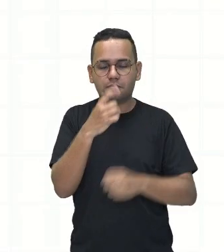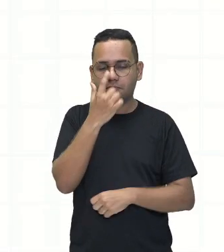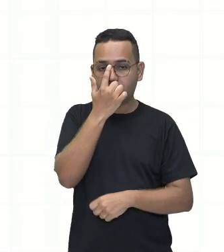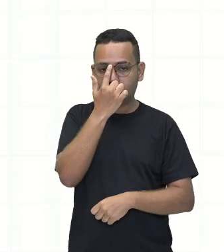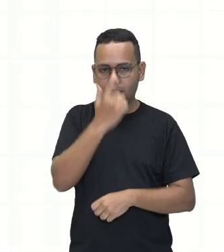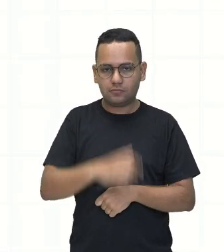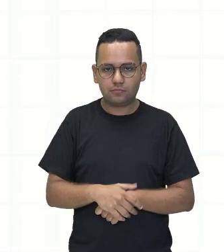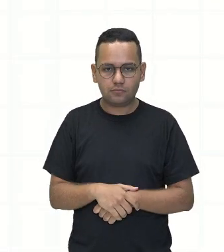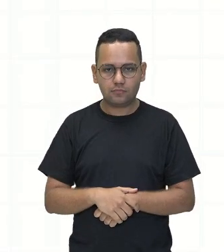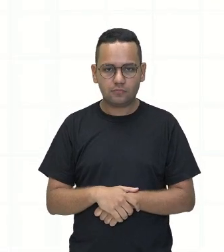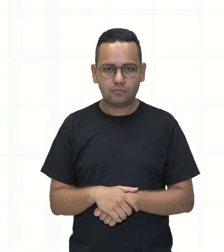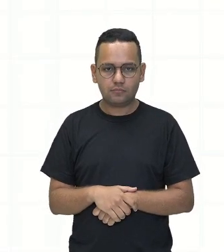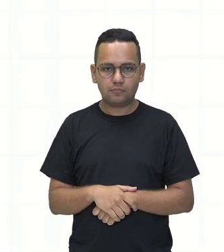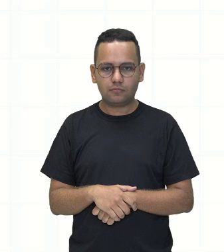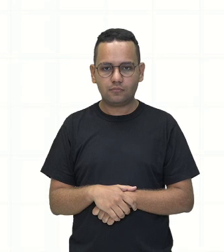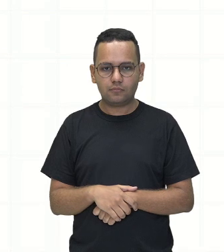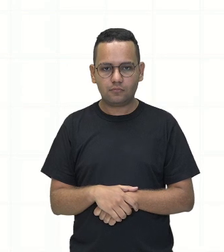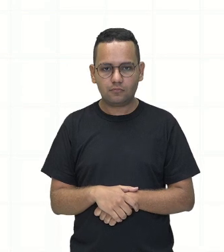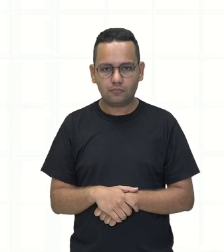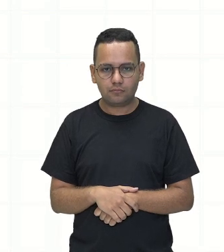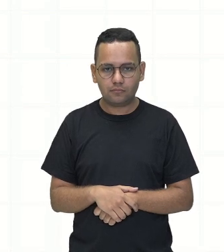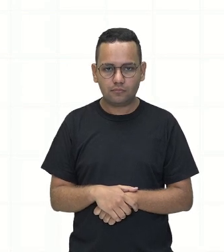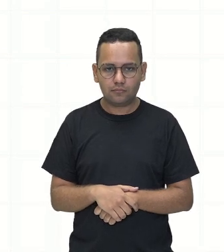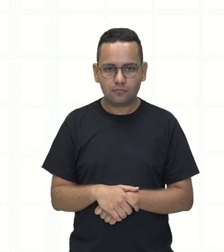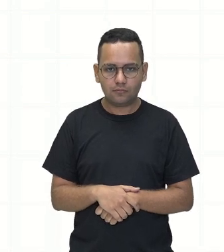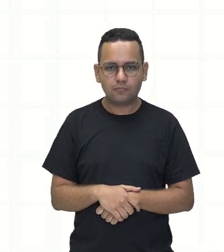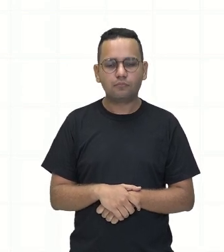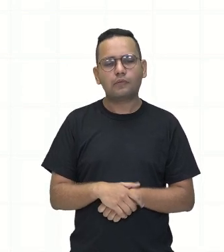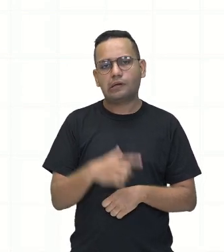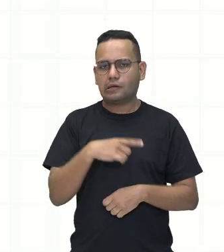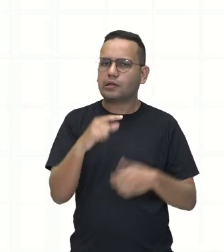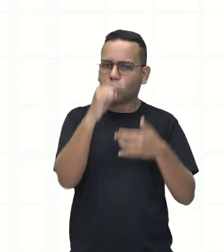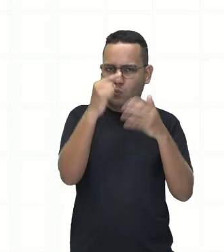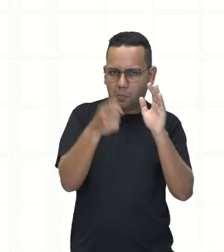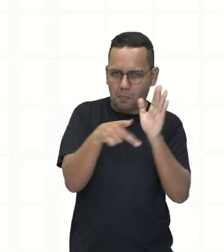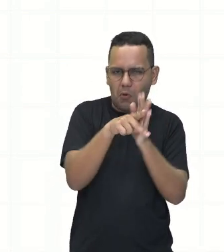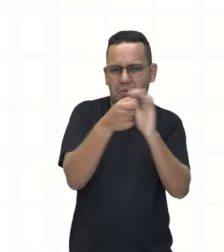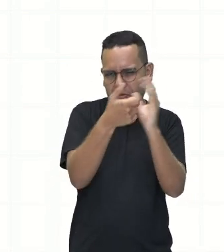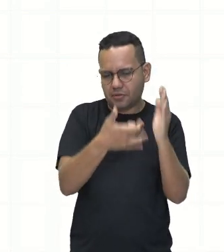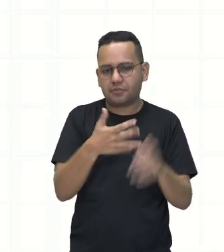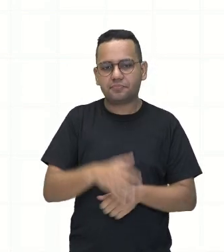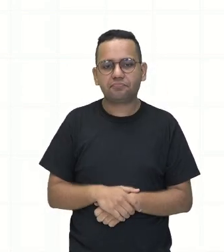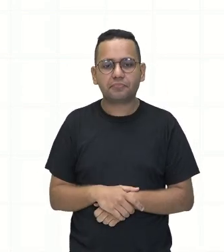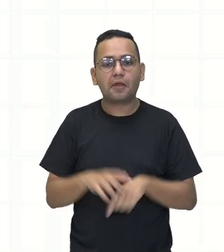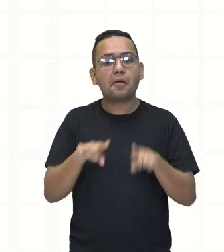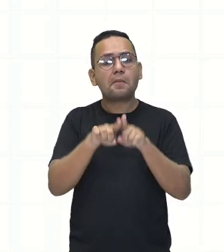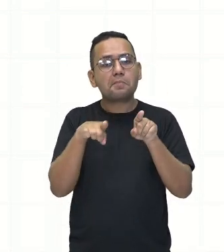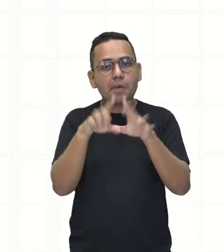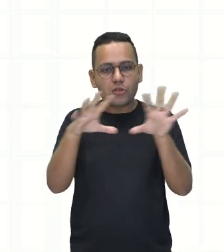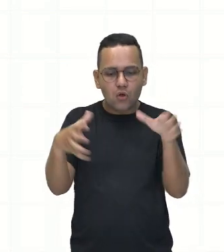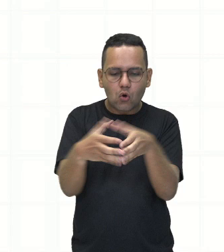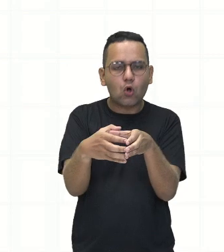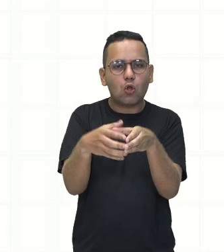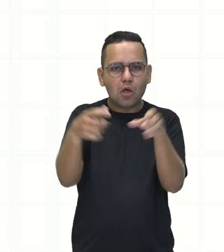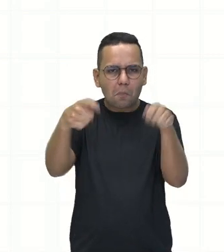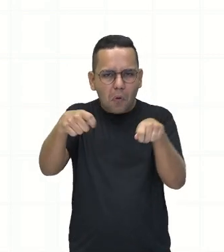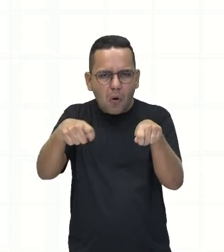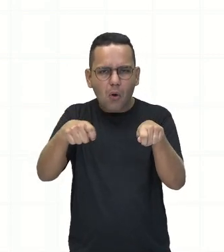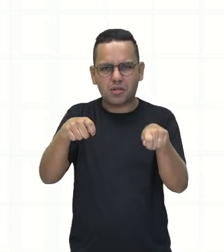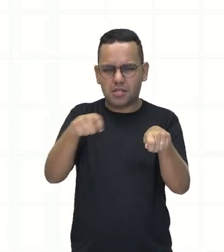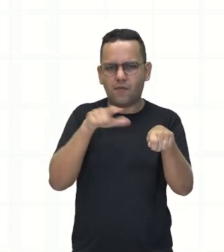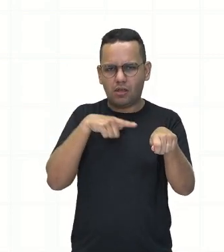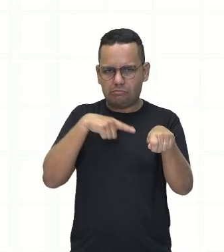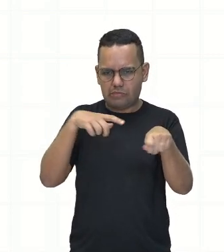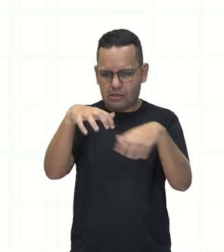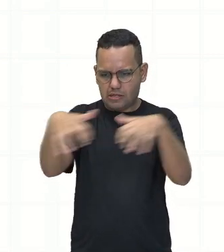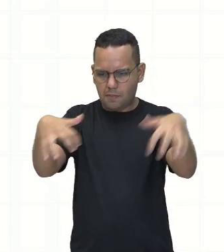né, formando uma unidade estrutural e funcional. Os indivíduos de uma colônia não podem ser separados, uma vez que essa separação